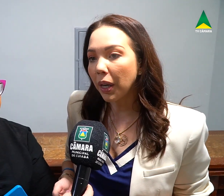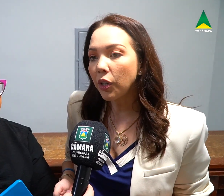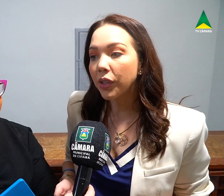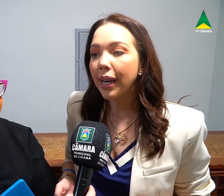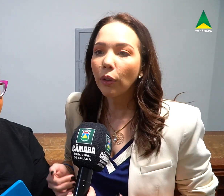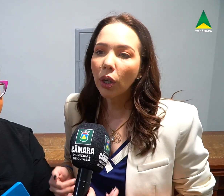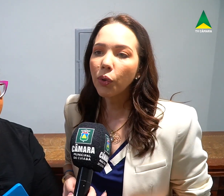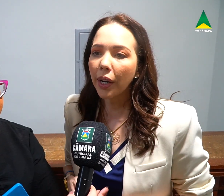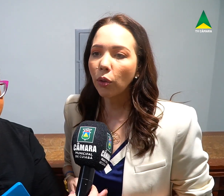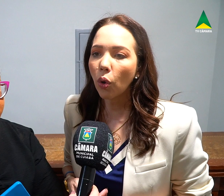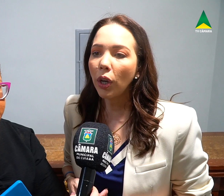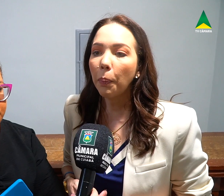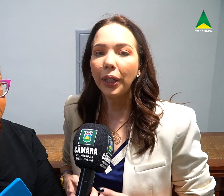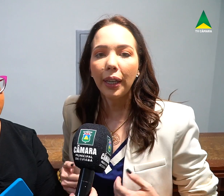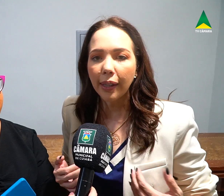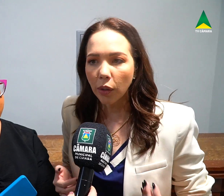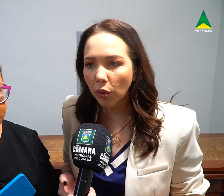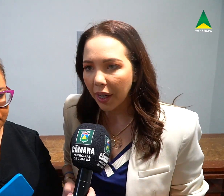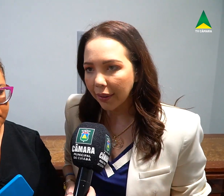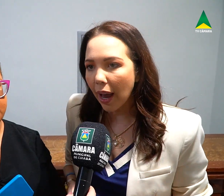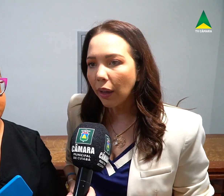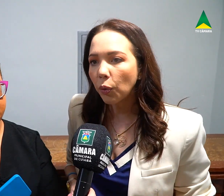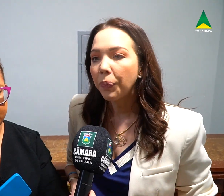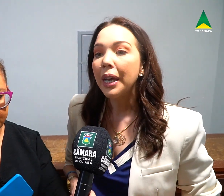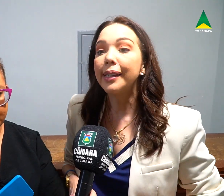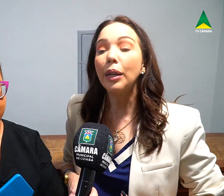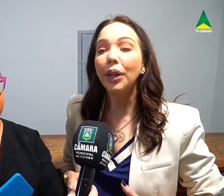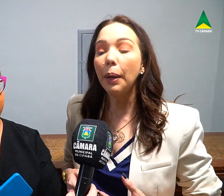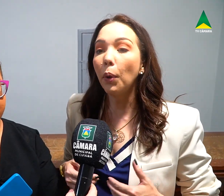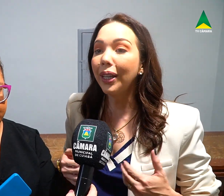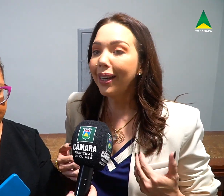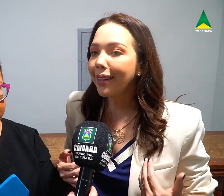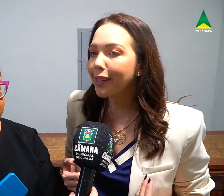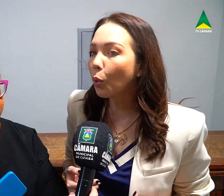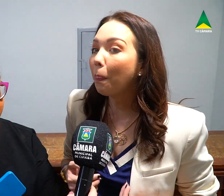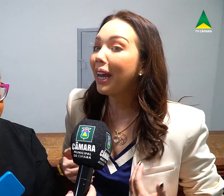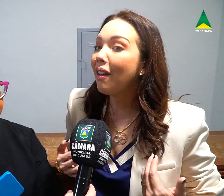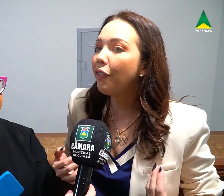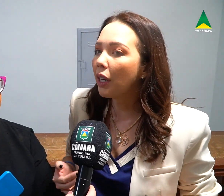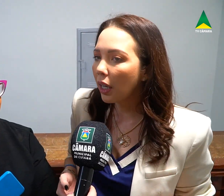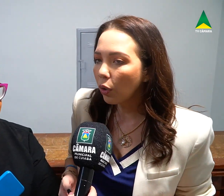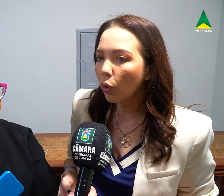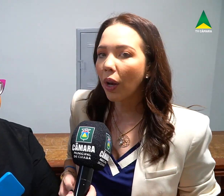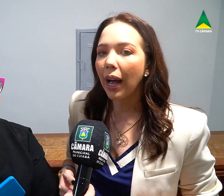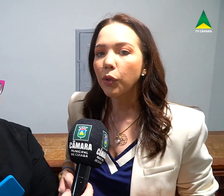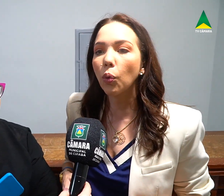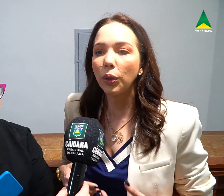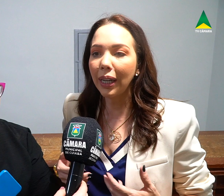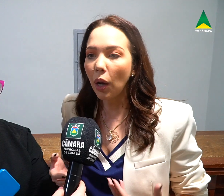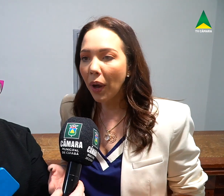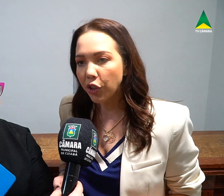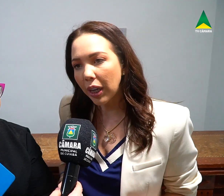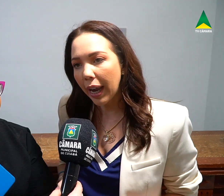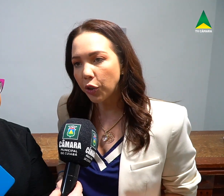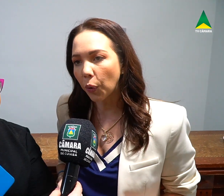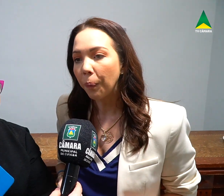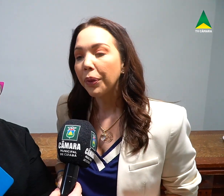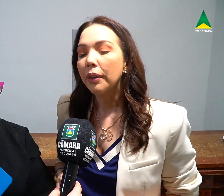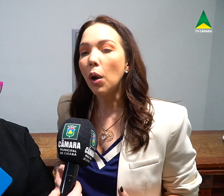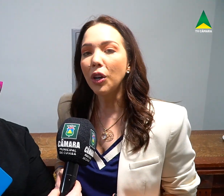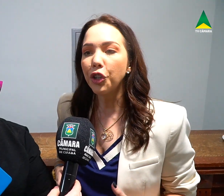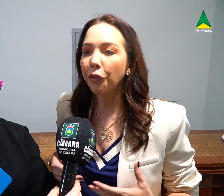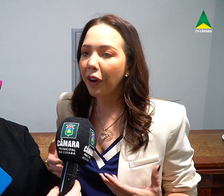de transplante, sendo que o ceratocone poderia ter sido tratado, sendo que ele poderia ter sido prevenido, no caso, quando ele não é